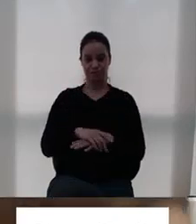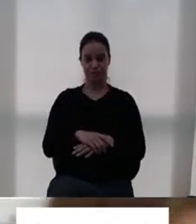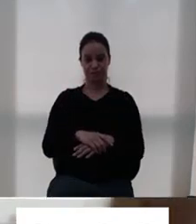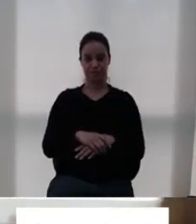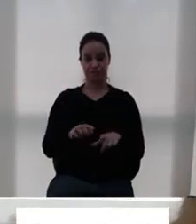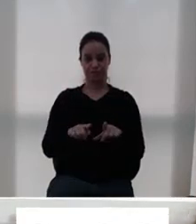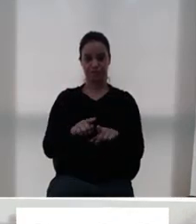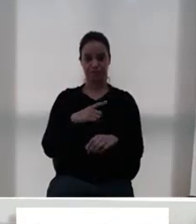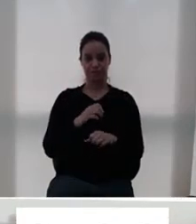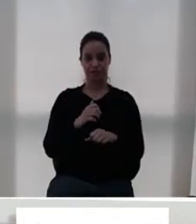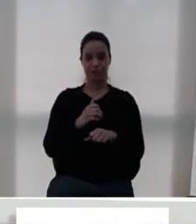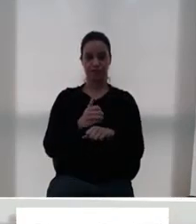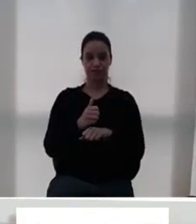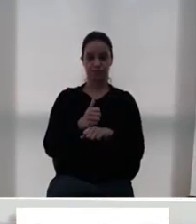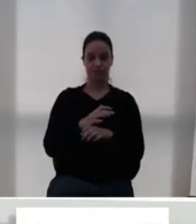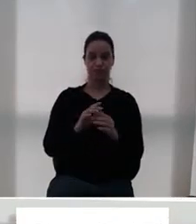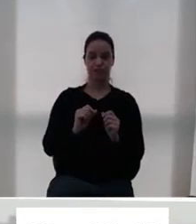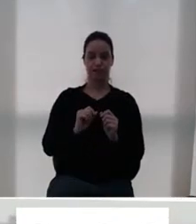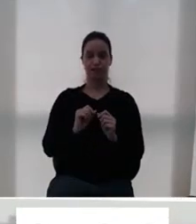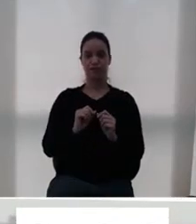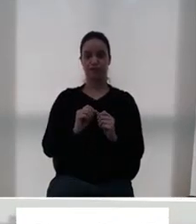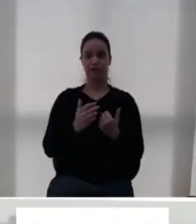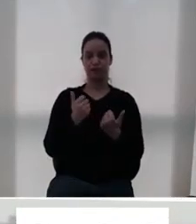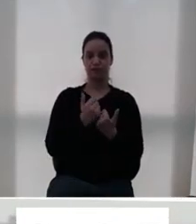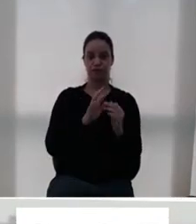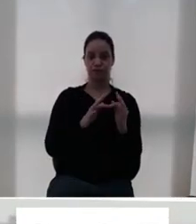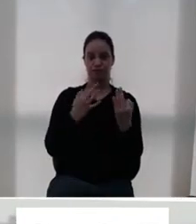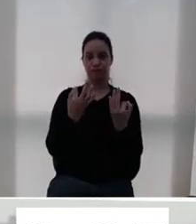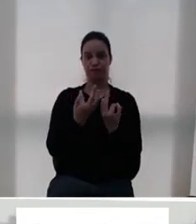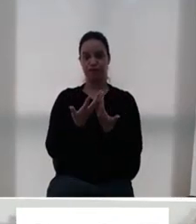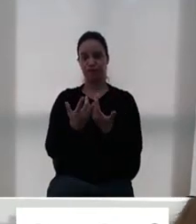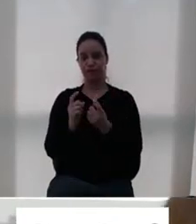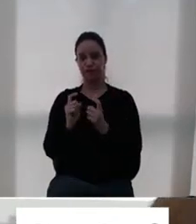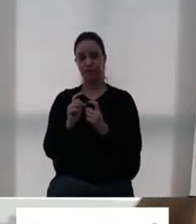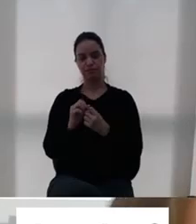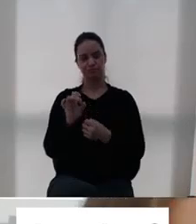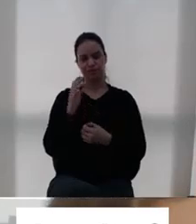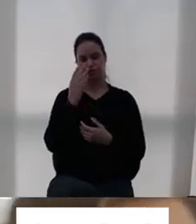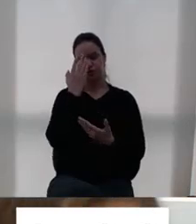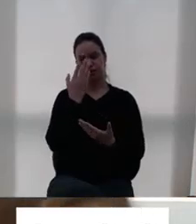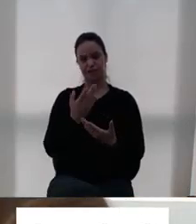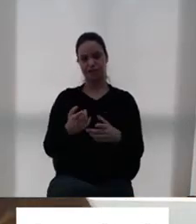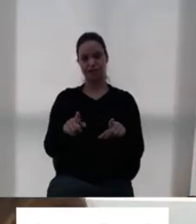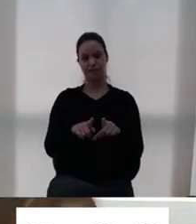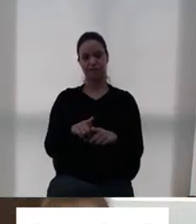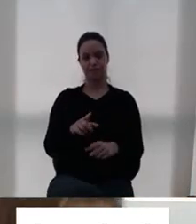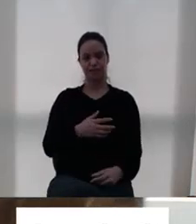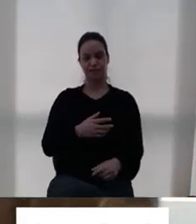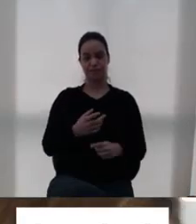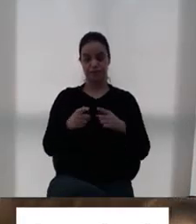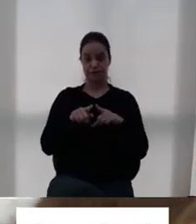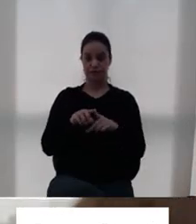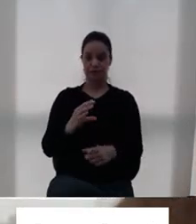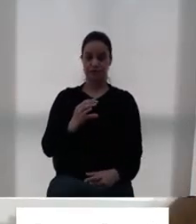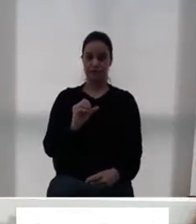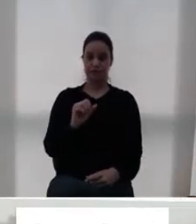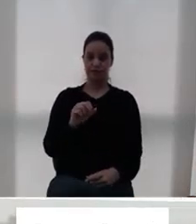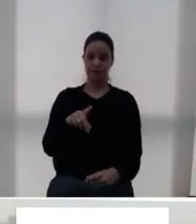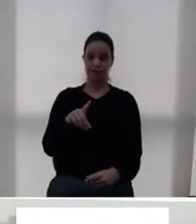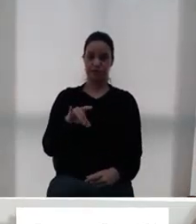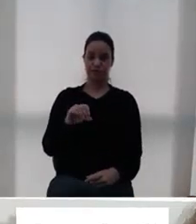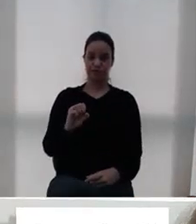especializadas, civil, família, JVD e infância. Nesse sentido, eu queria agradecer a parceria do CAD, Simone e Soraya, que tem